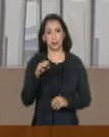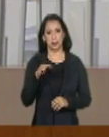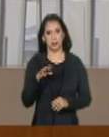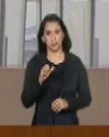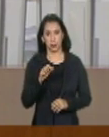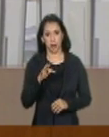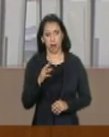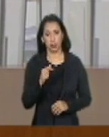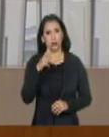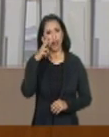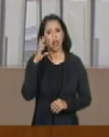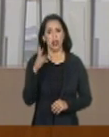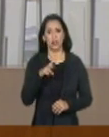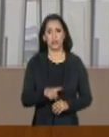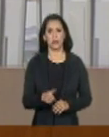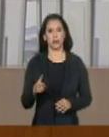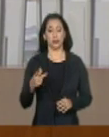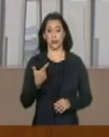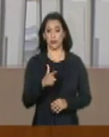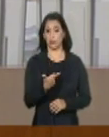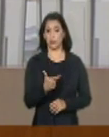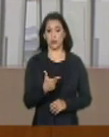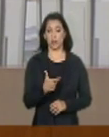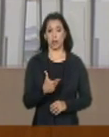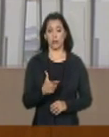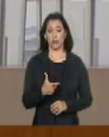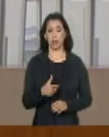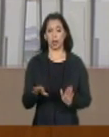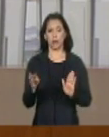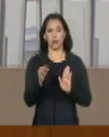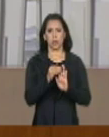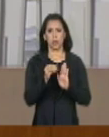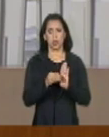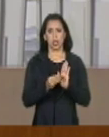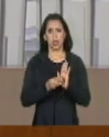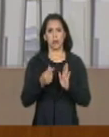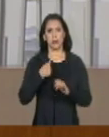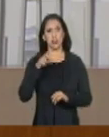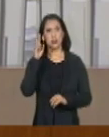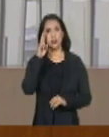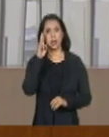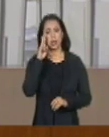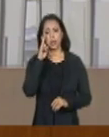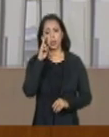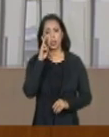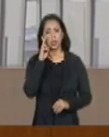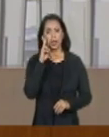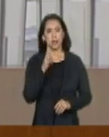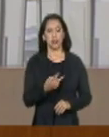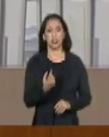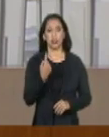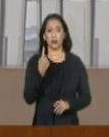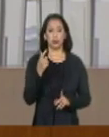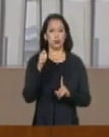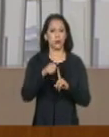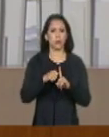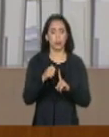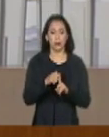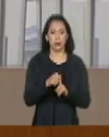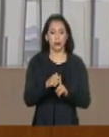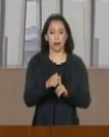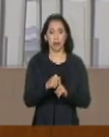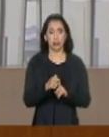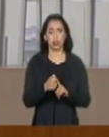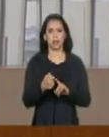rapidamente, não tenho aqui os dados, mas de cabeça eu me lembro que não levou um mês entre a deliberação na Câmara